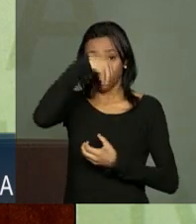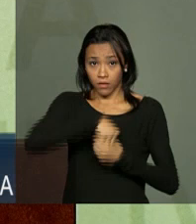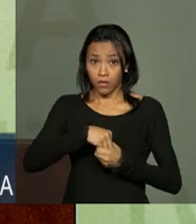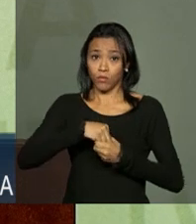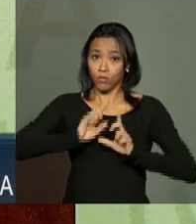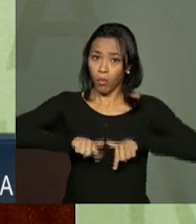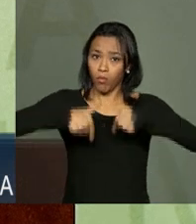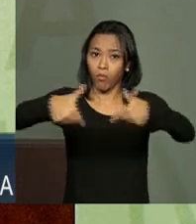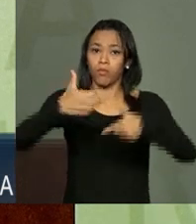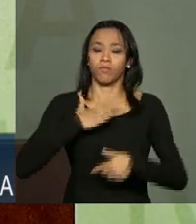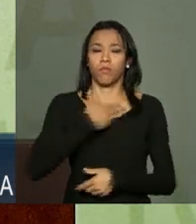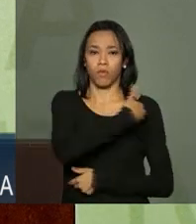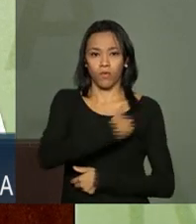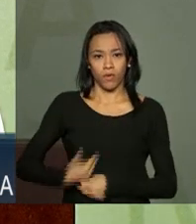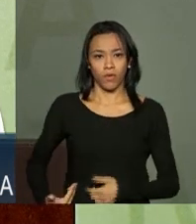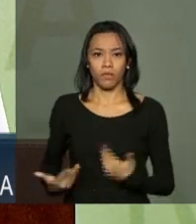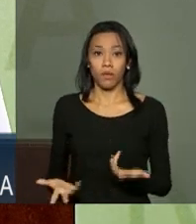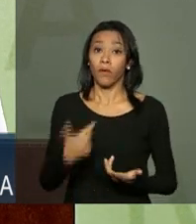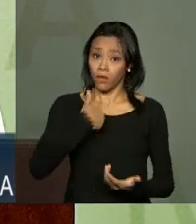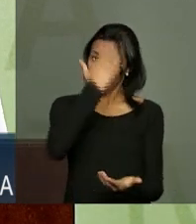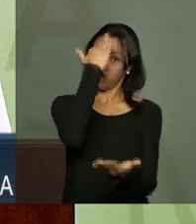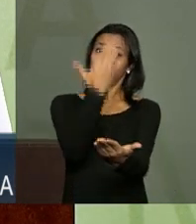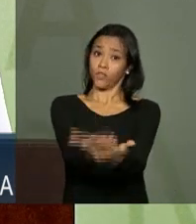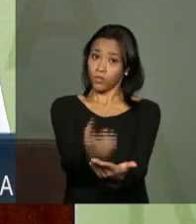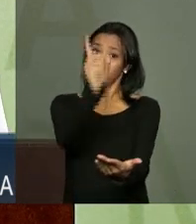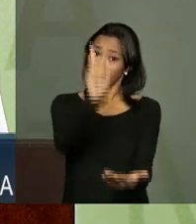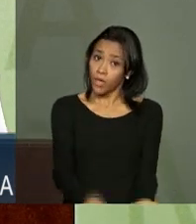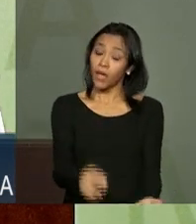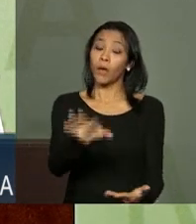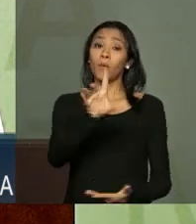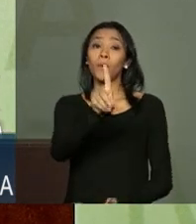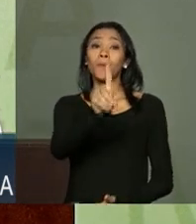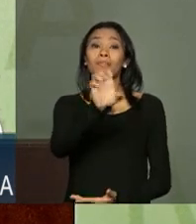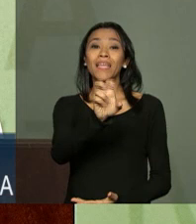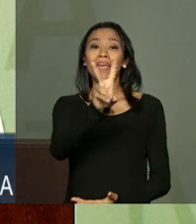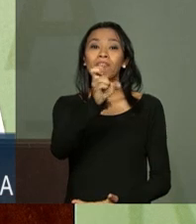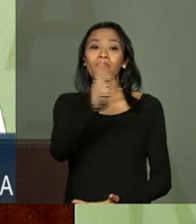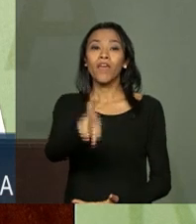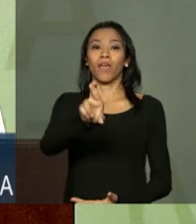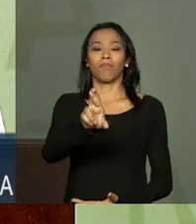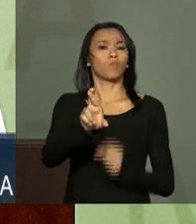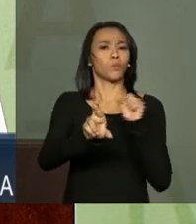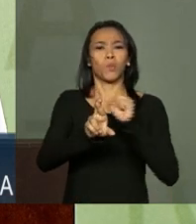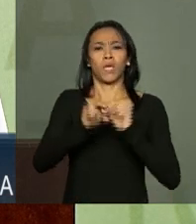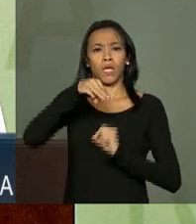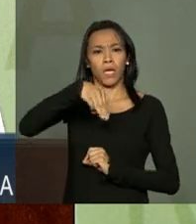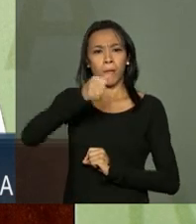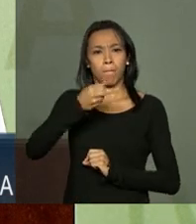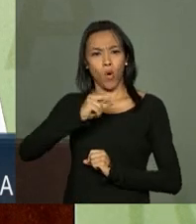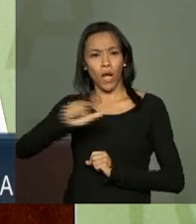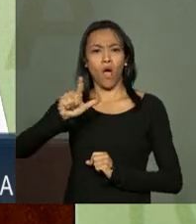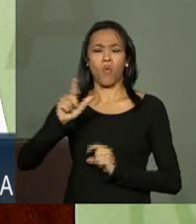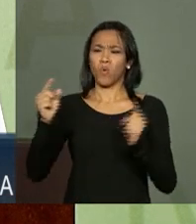governo. Eu acredito que é um dever moral o combate à desigualdade. É um